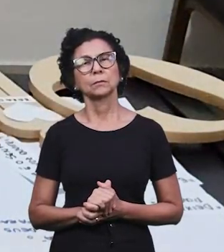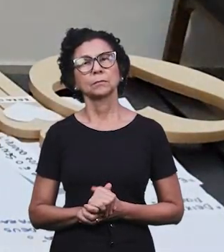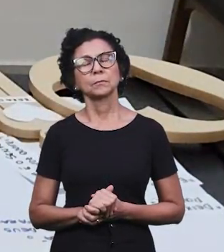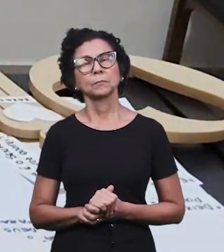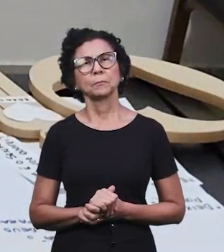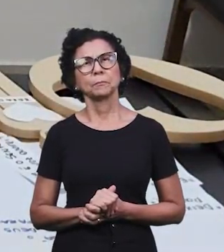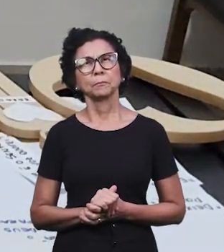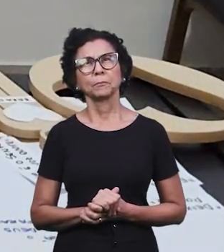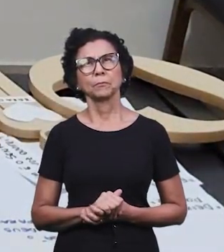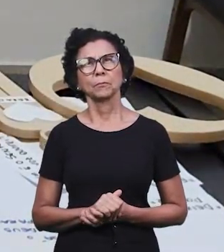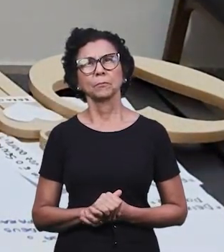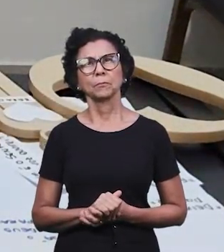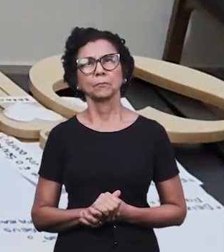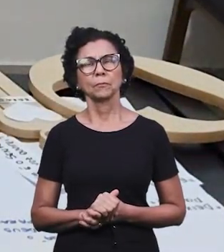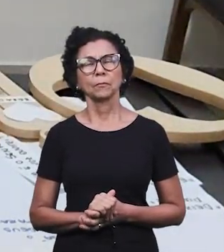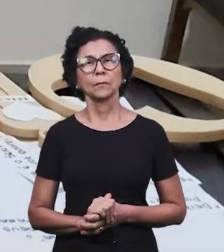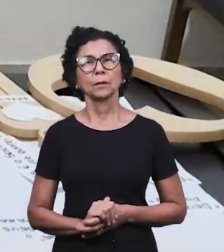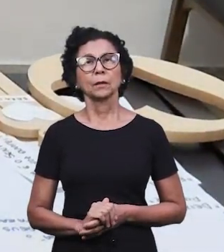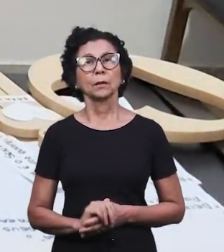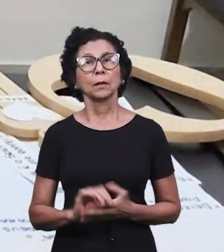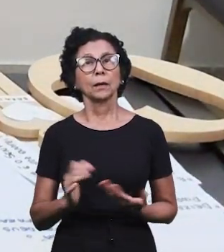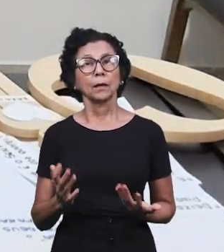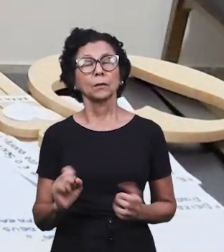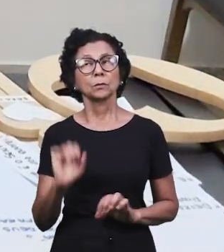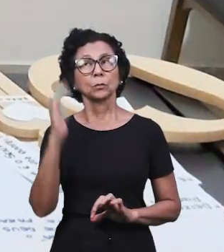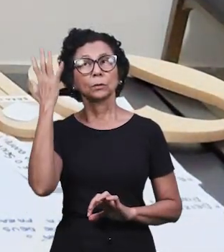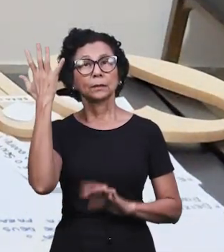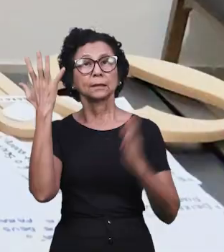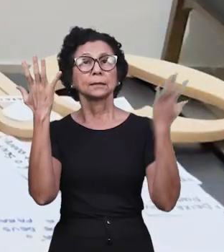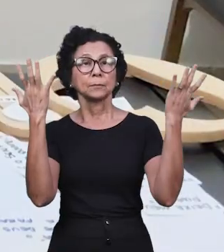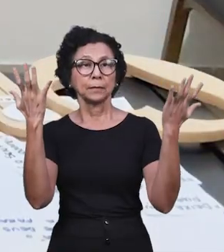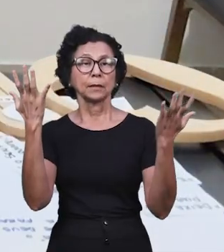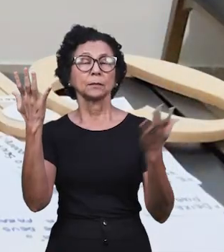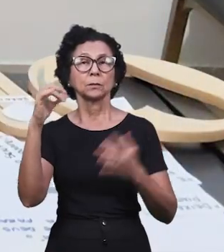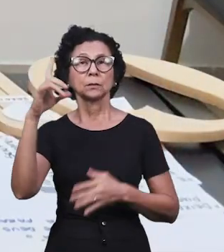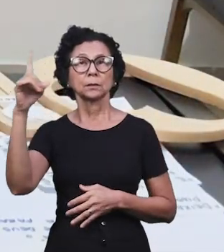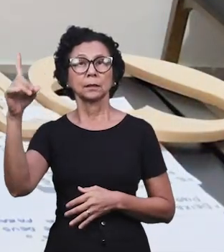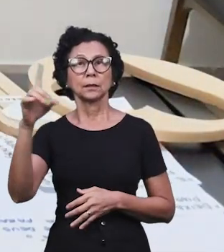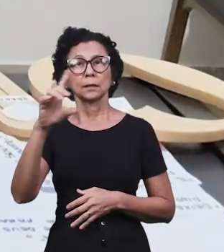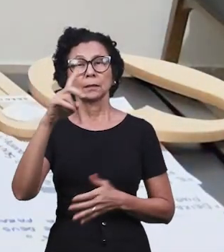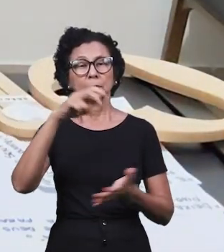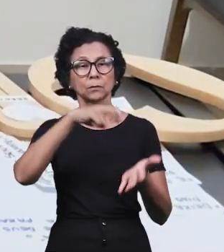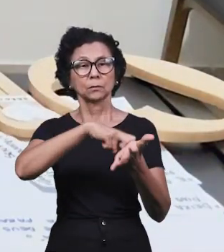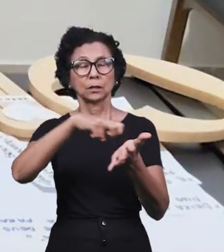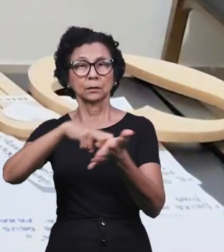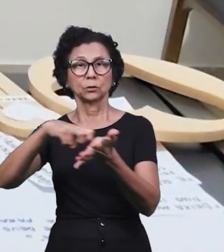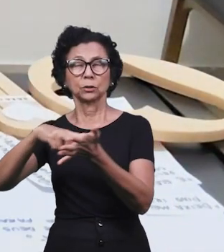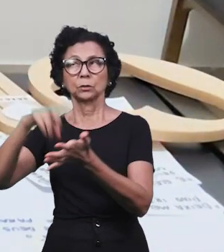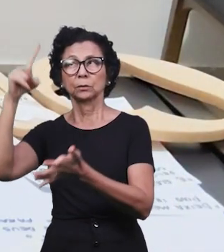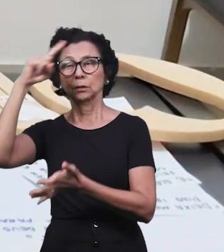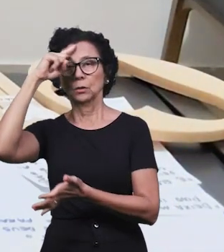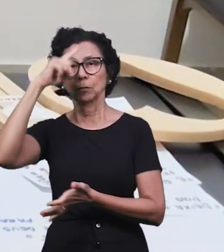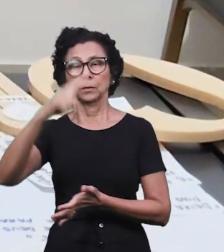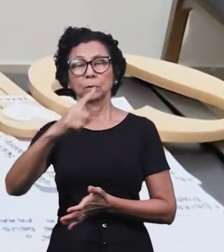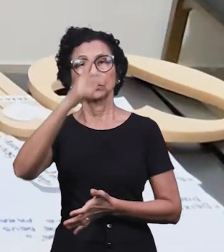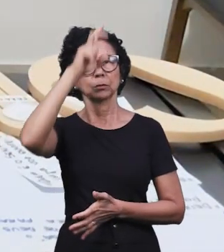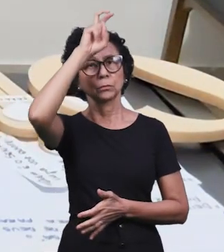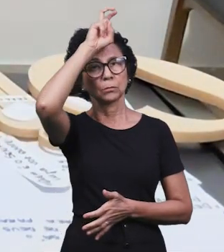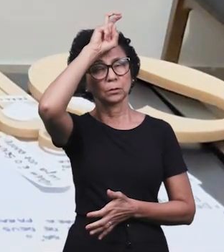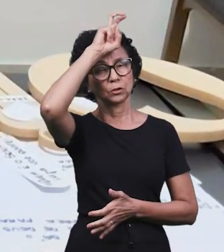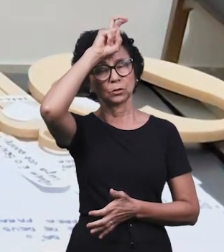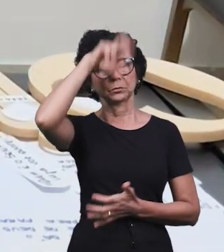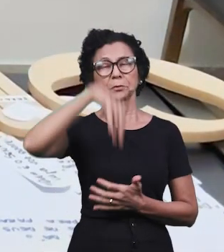dos sinais que o Senhor enviou para o Egito, que eram, na verdade, um recado de Deus.